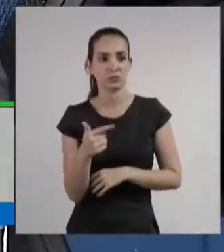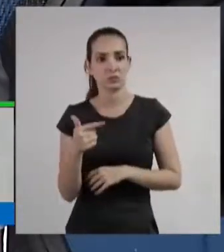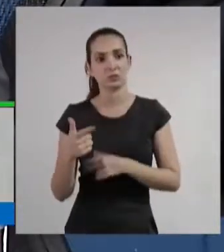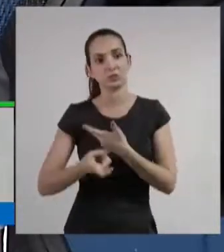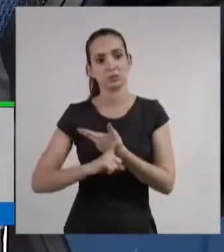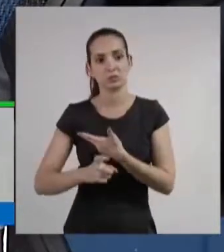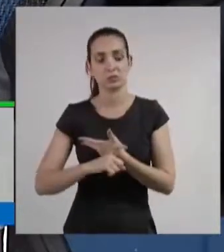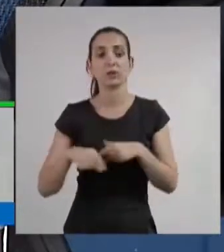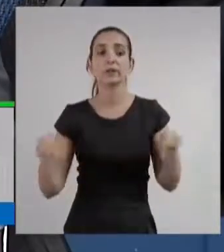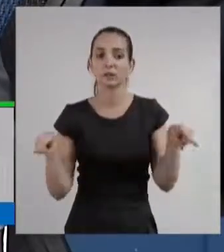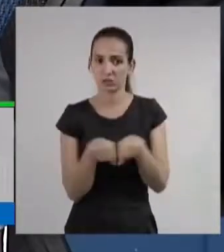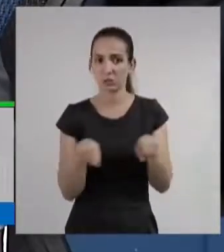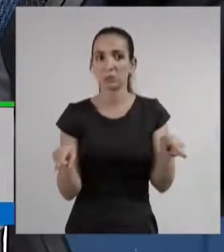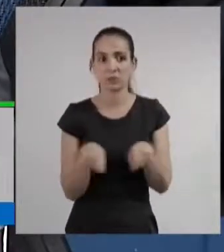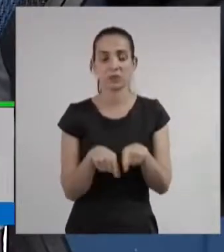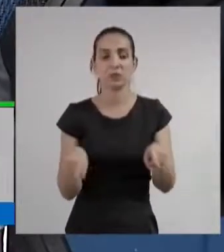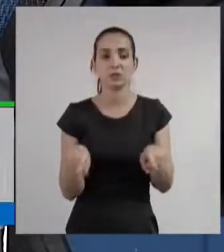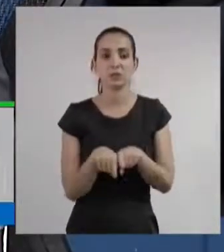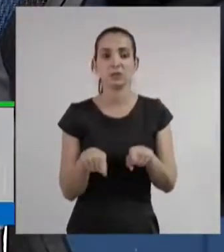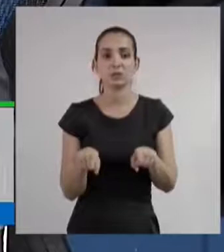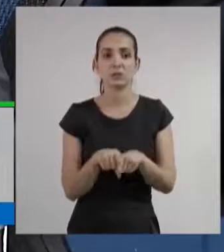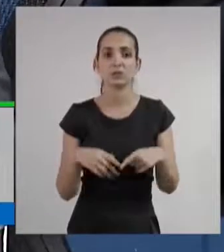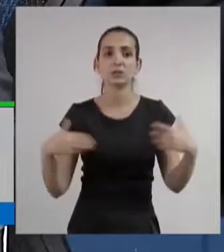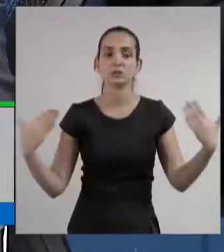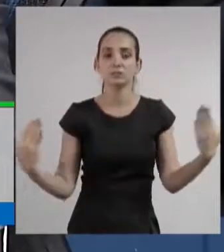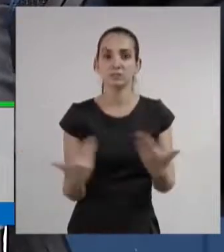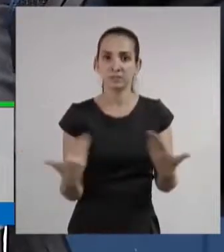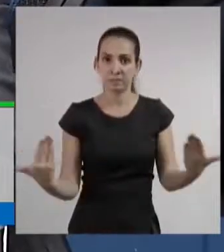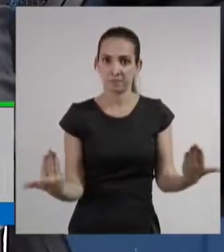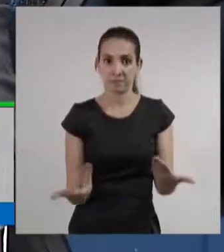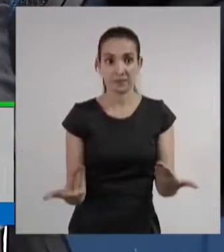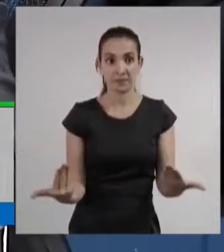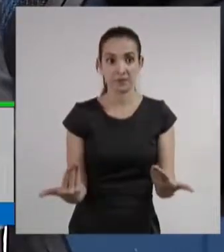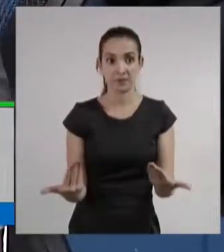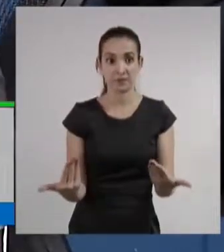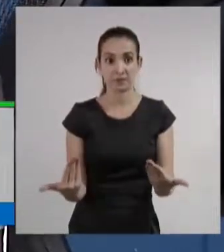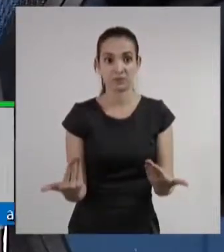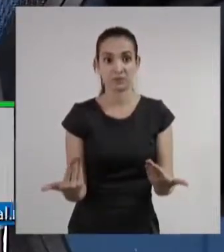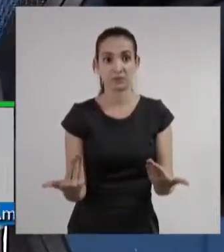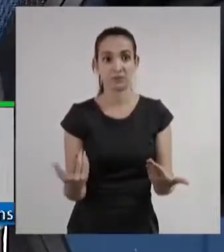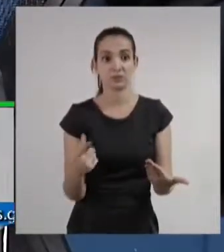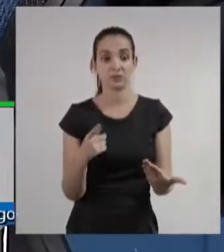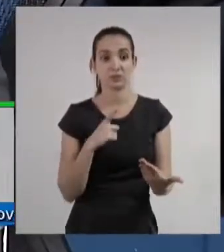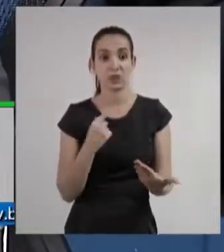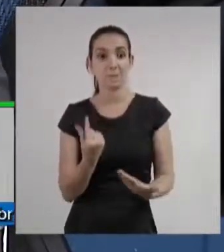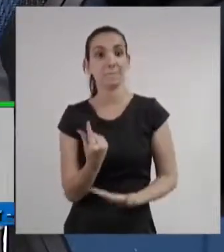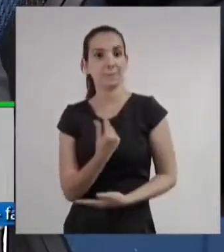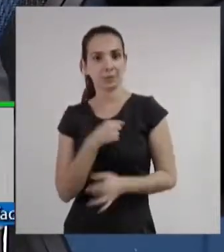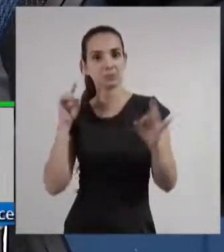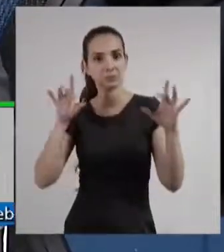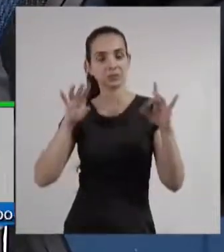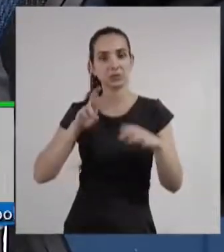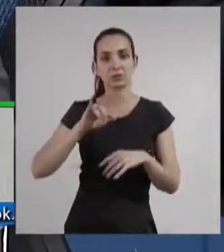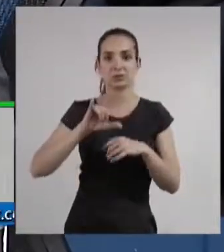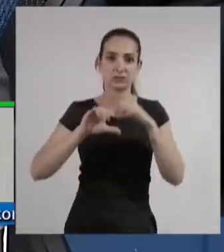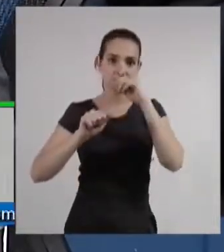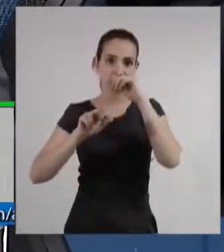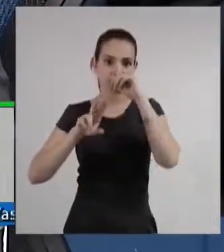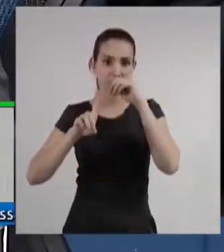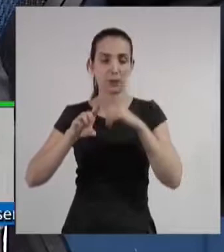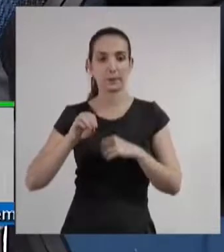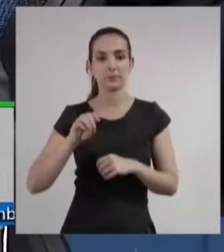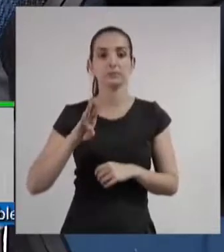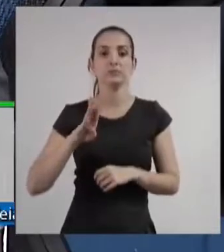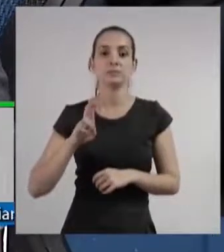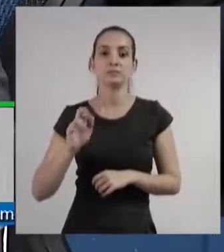Executivo e também título de concessão Ricardo Brandão. Deputado